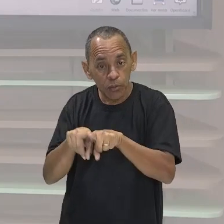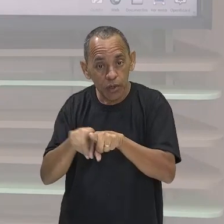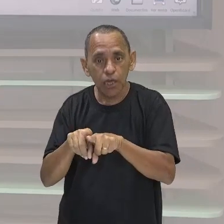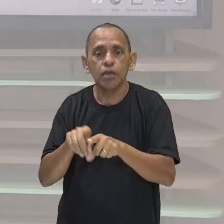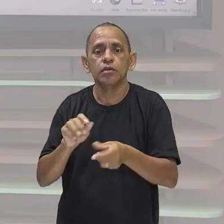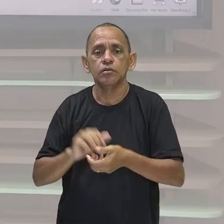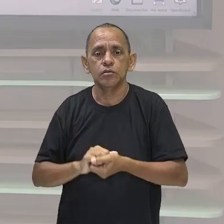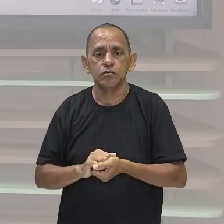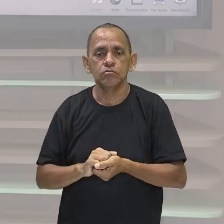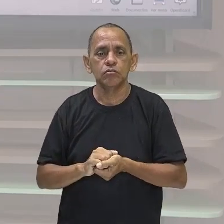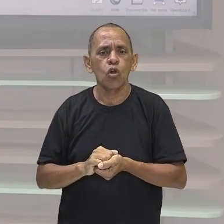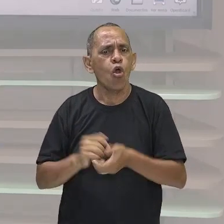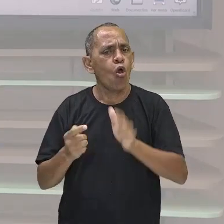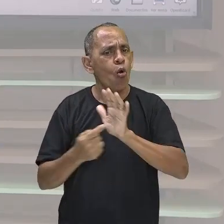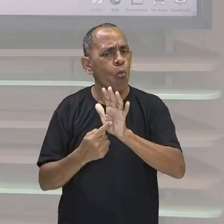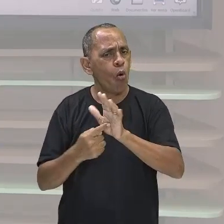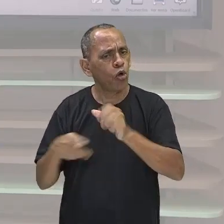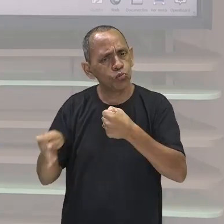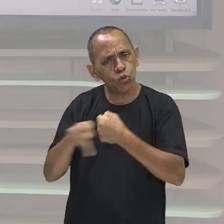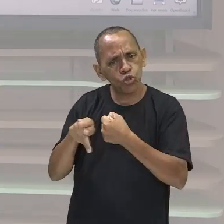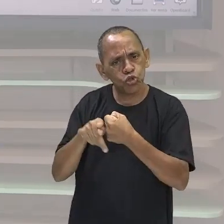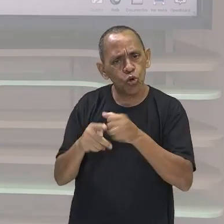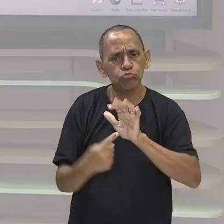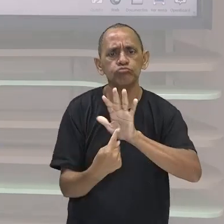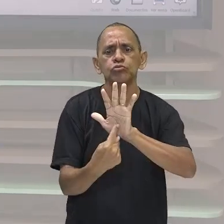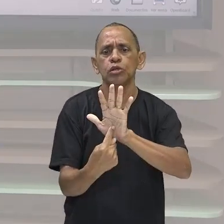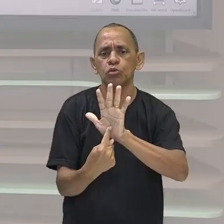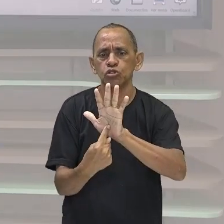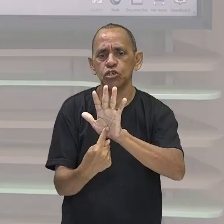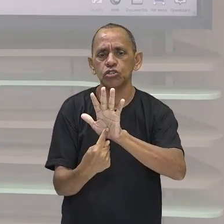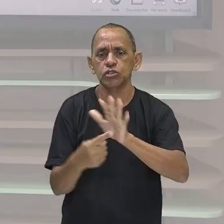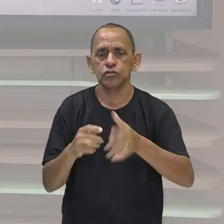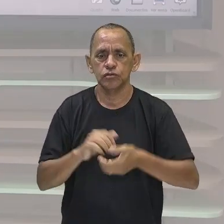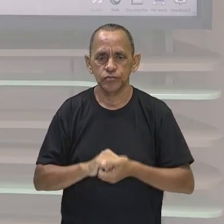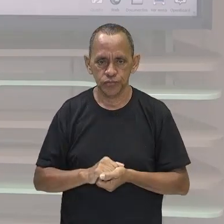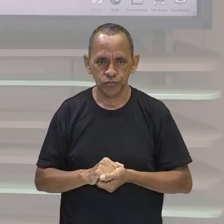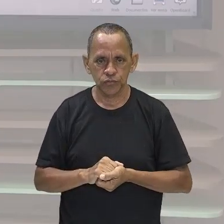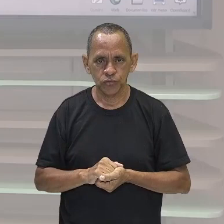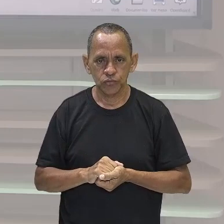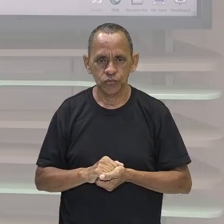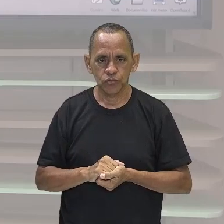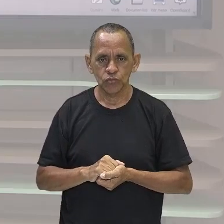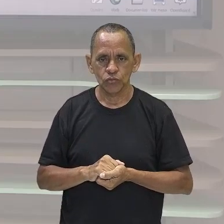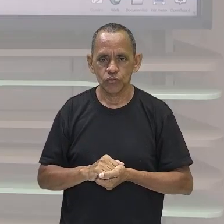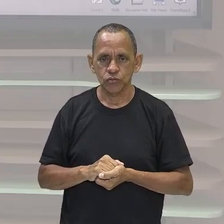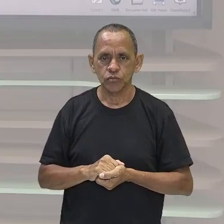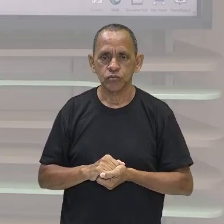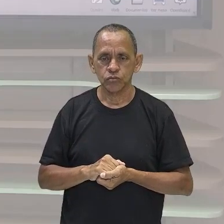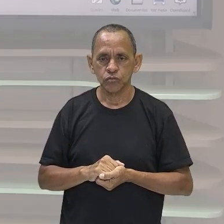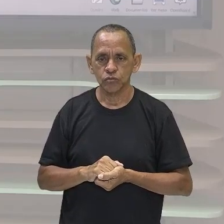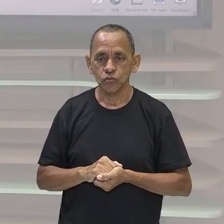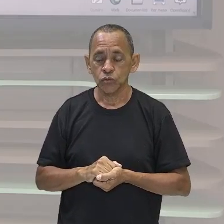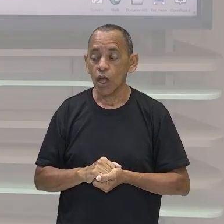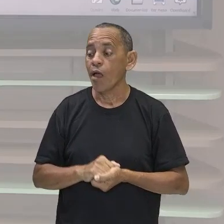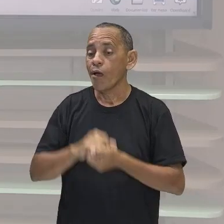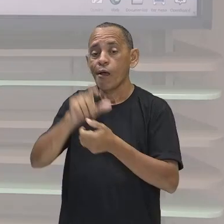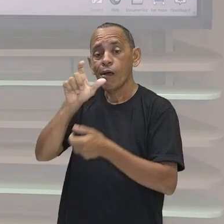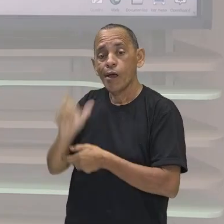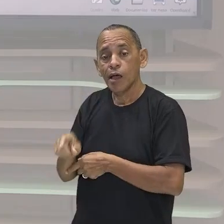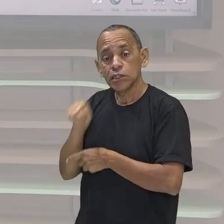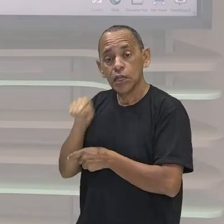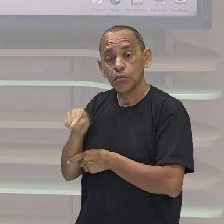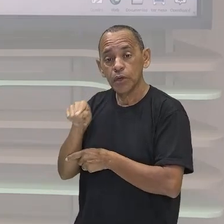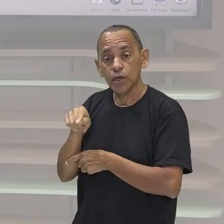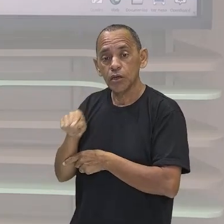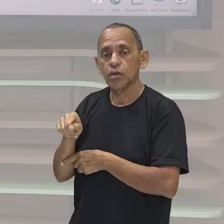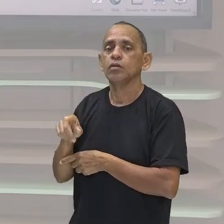anteriormente mencionada, ou seja, a descoberta dos urubus de um jeito de se apossar das brasas da grande fogueira do sol. Muito